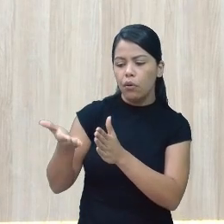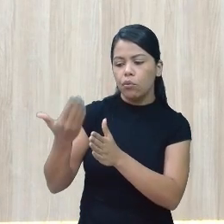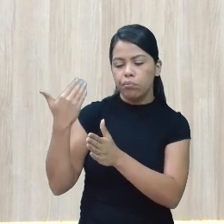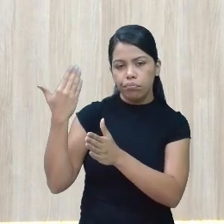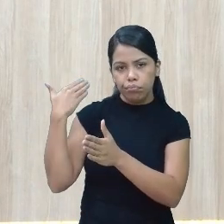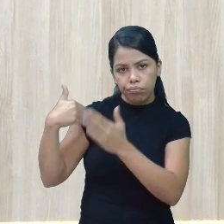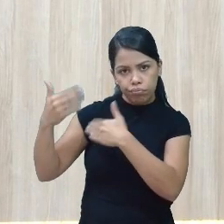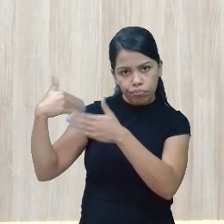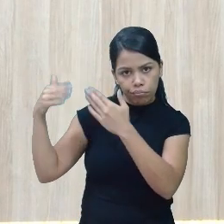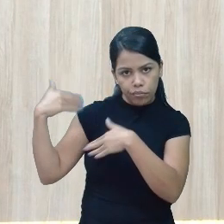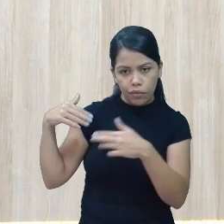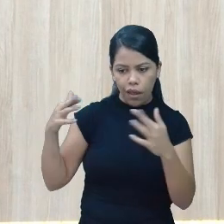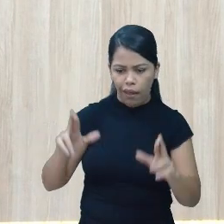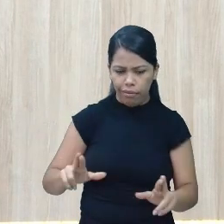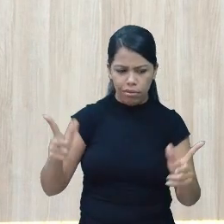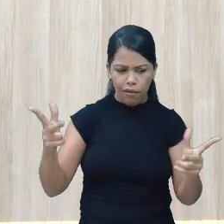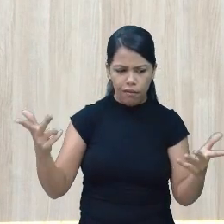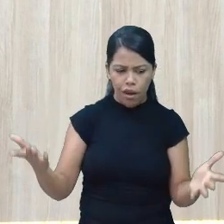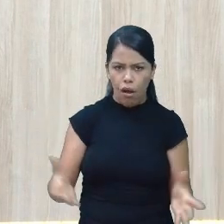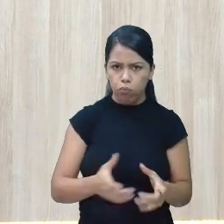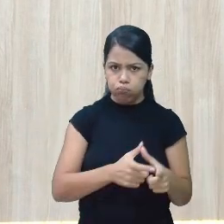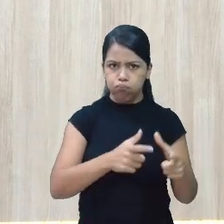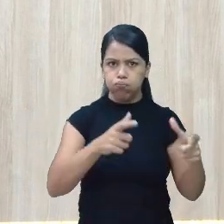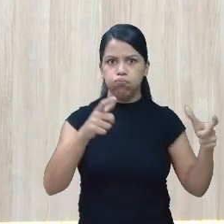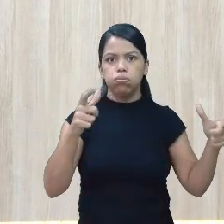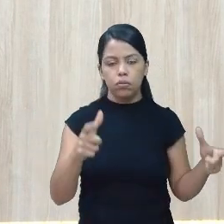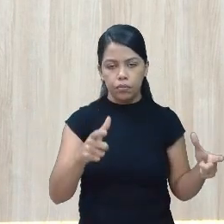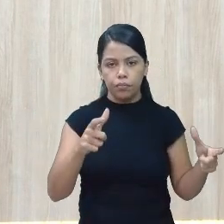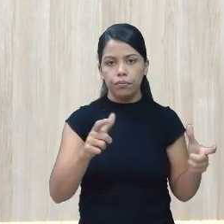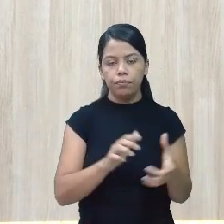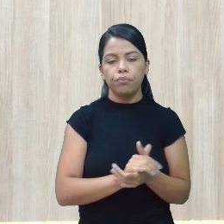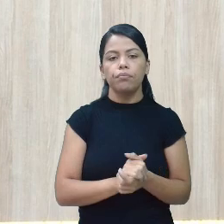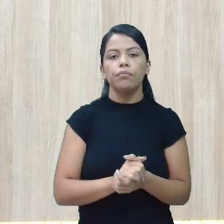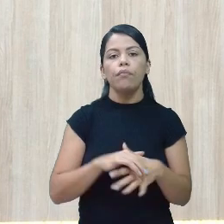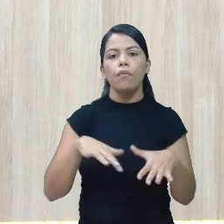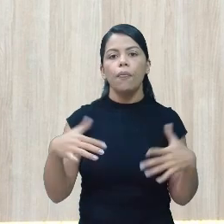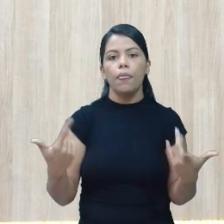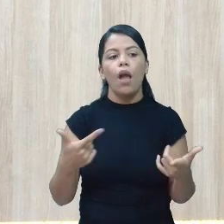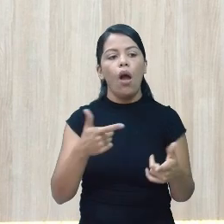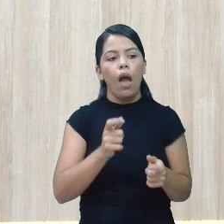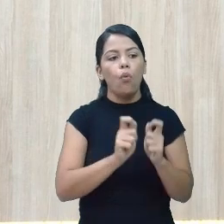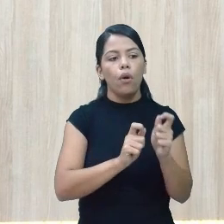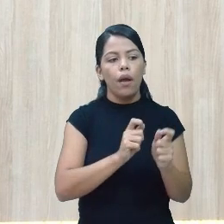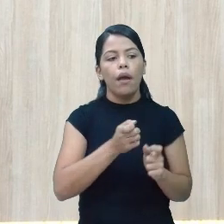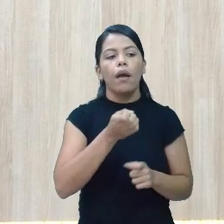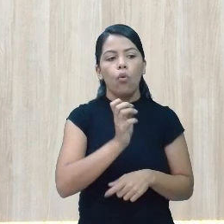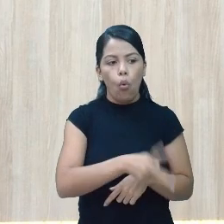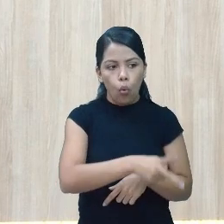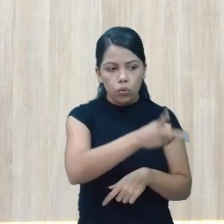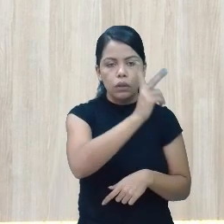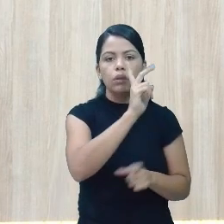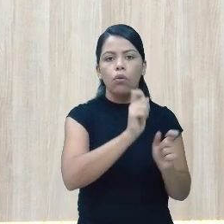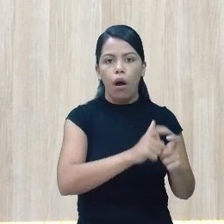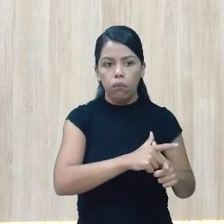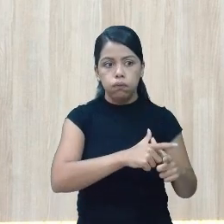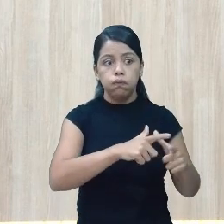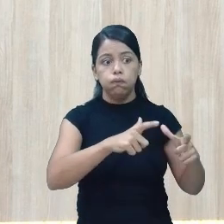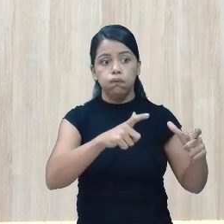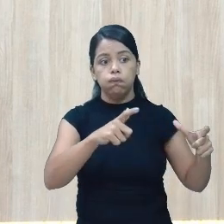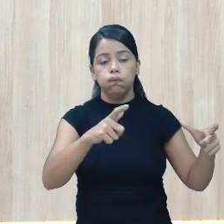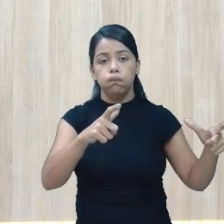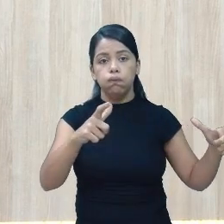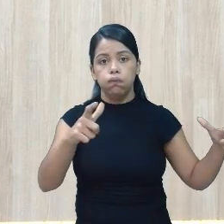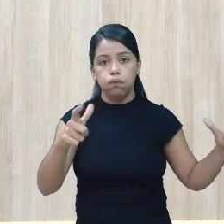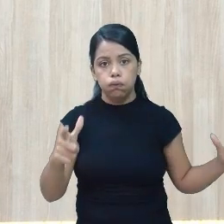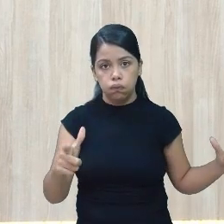nós estamos vivendo agora, a projeção é que essa população cresça bastante ainda, e para isso você vai observar que